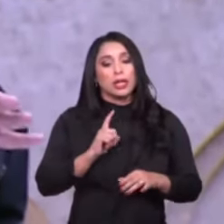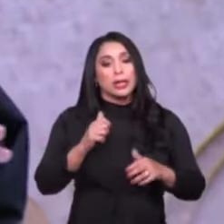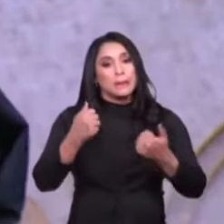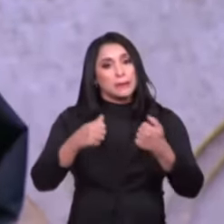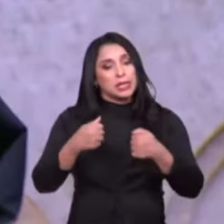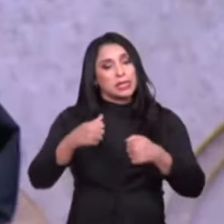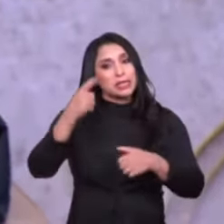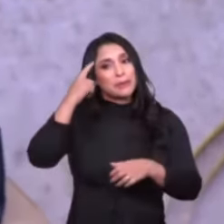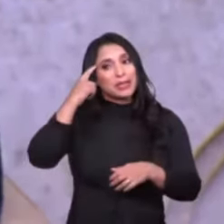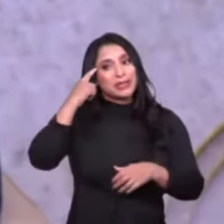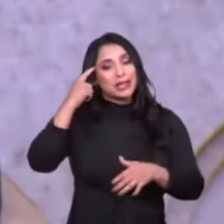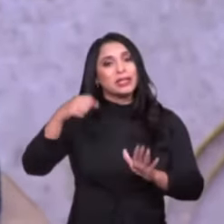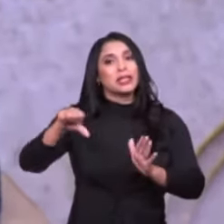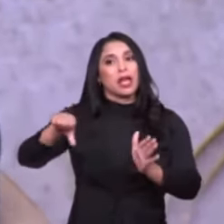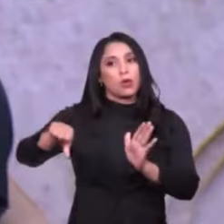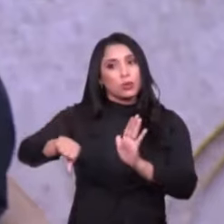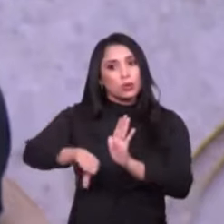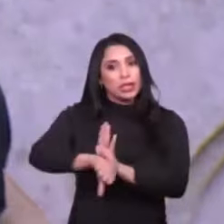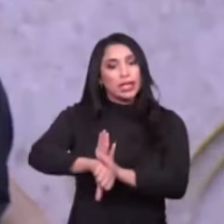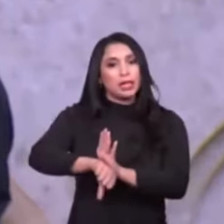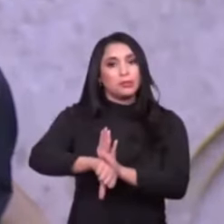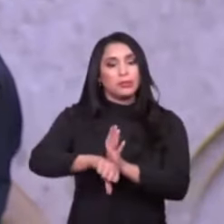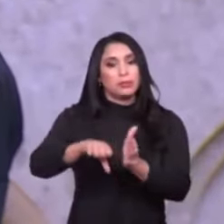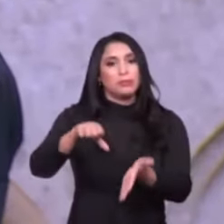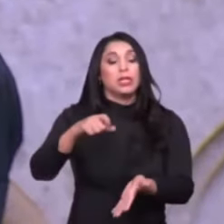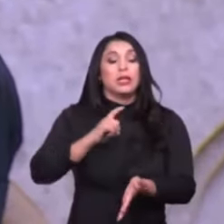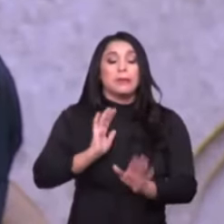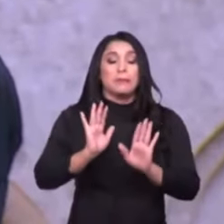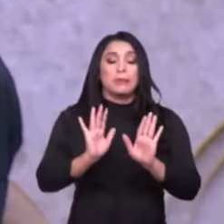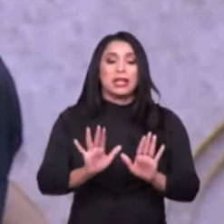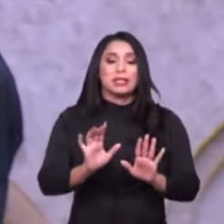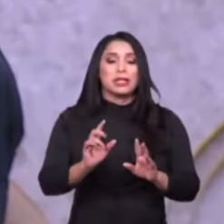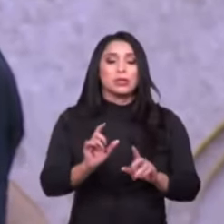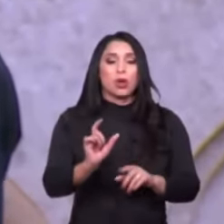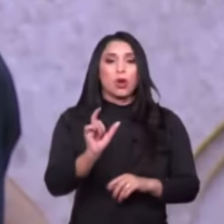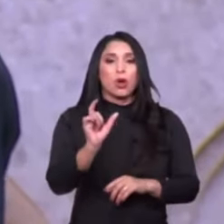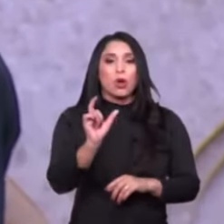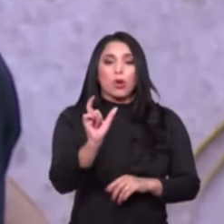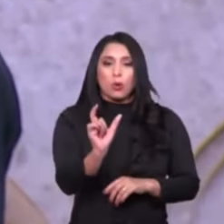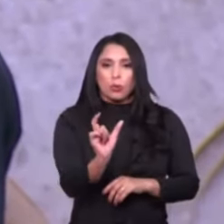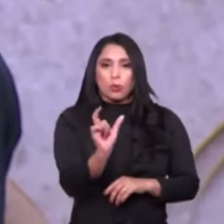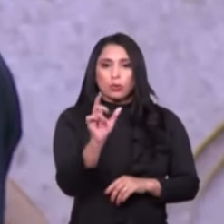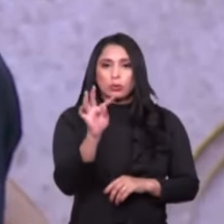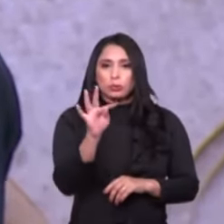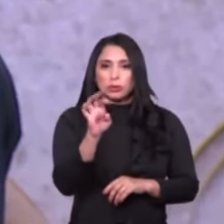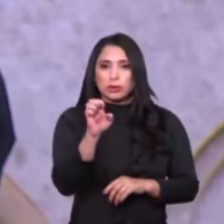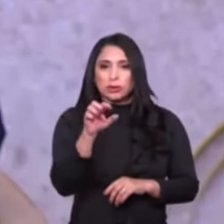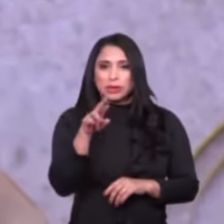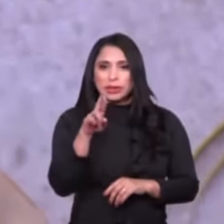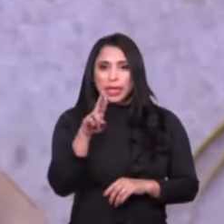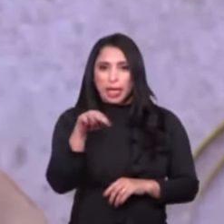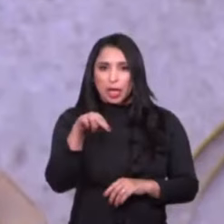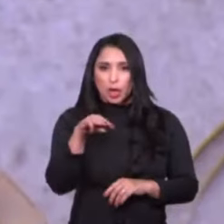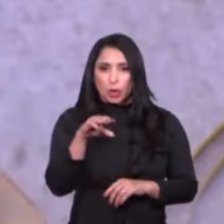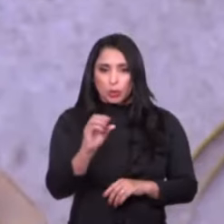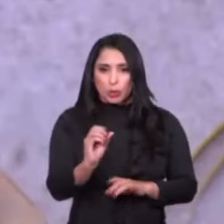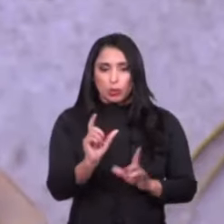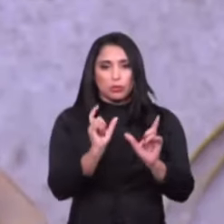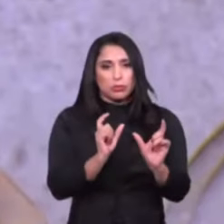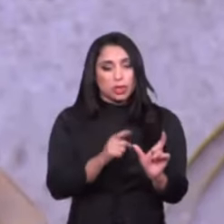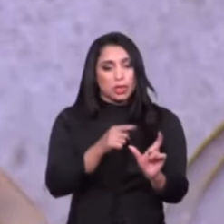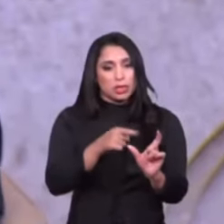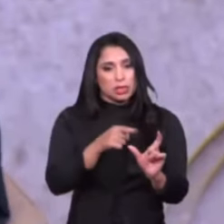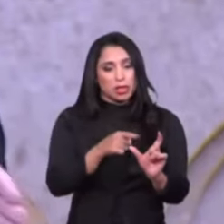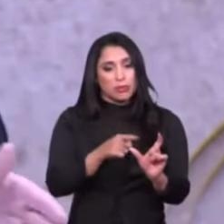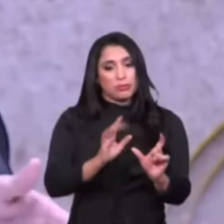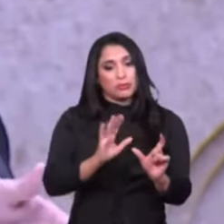crime. Mas, no fundo, é mais uma questão terminológica do que propriamente substantiva, salvo essa consequência que eu